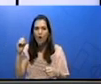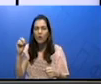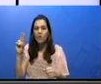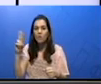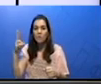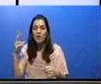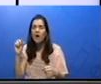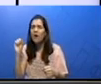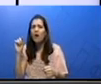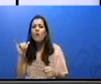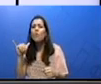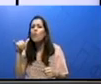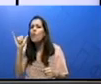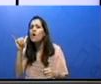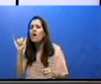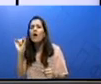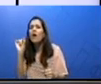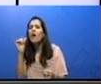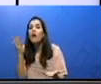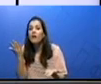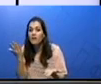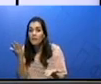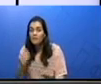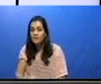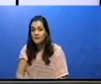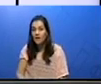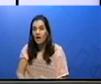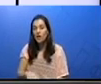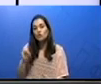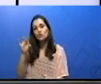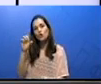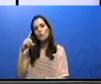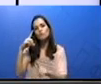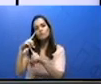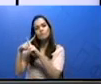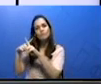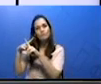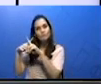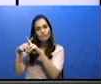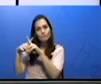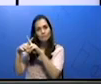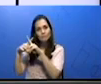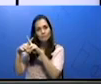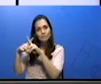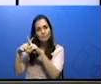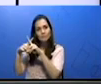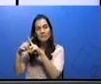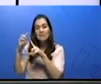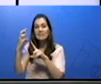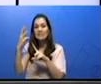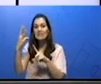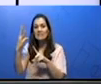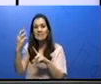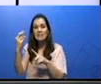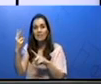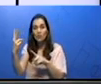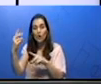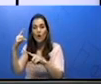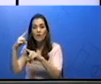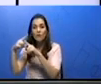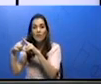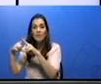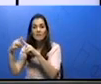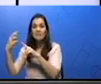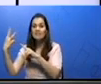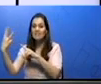Y, basta eu fazer a multiplicação de 32 por 3, que é a proporção